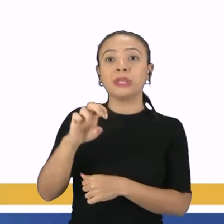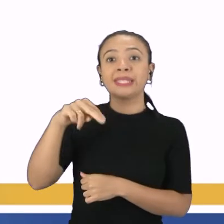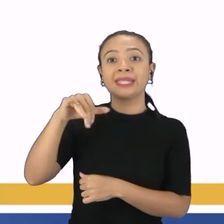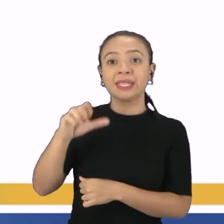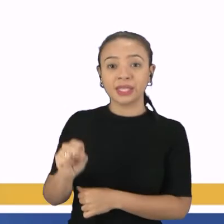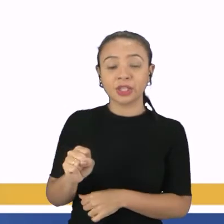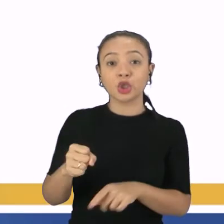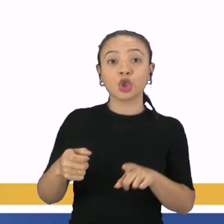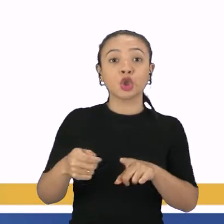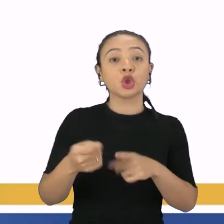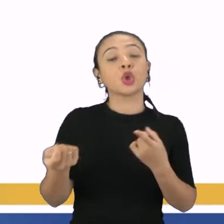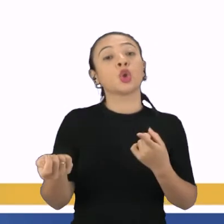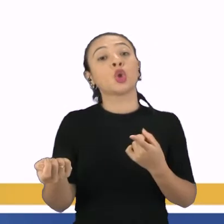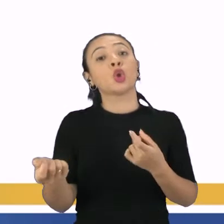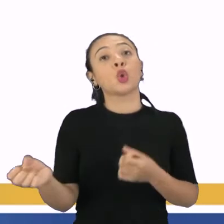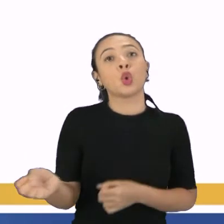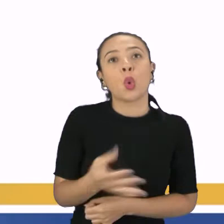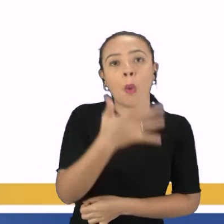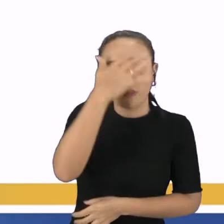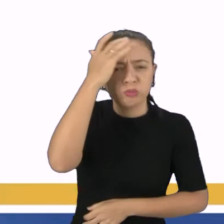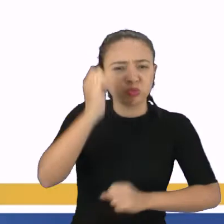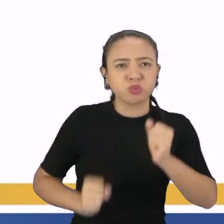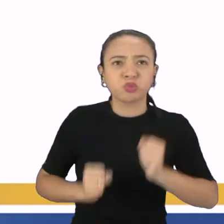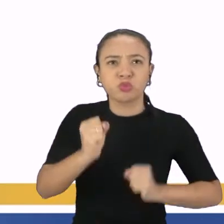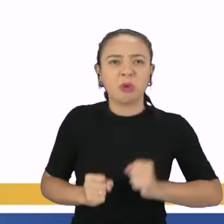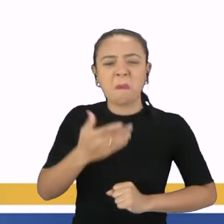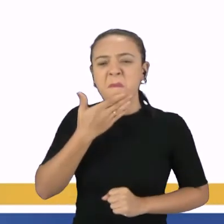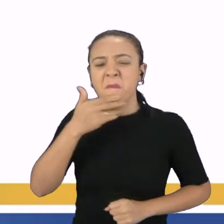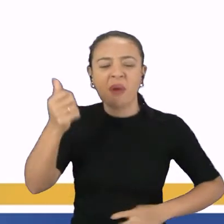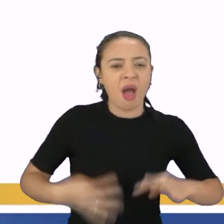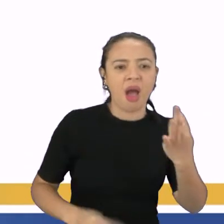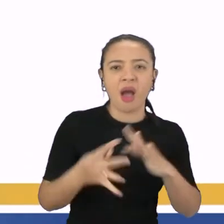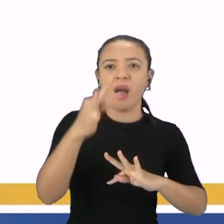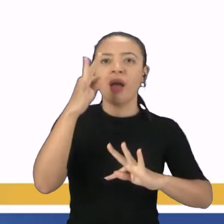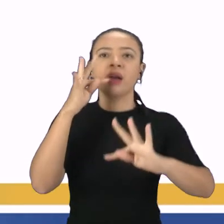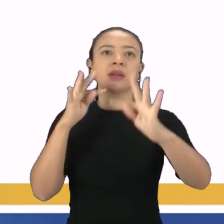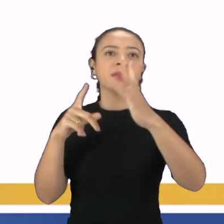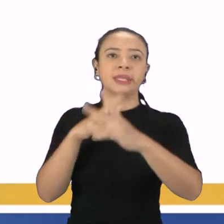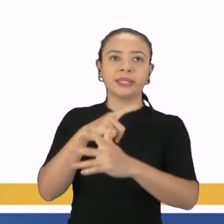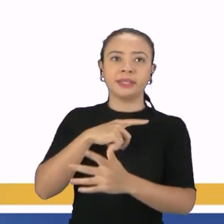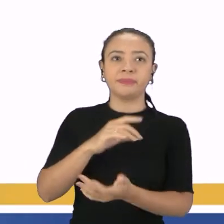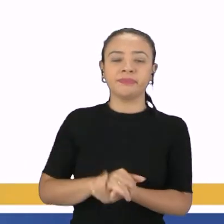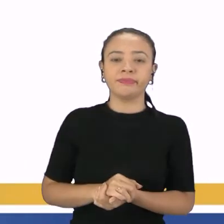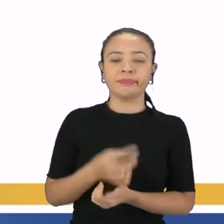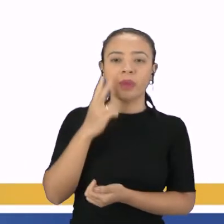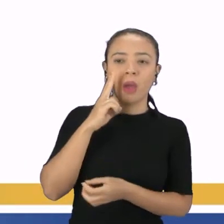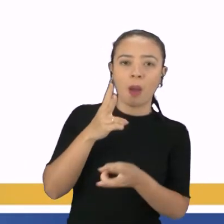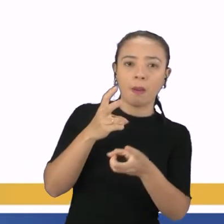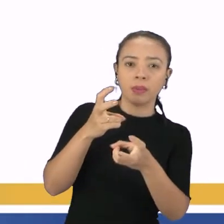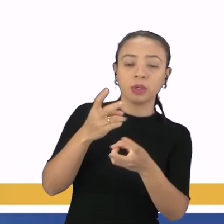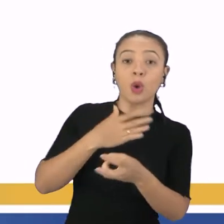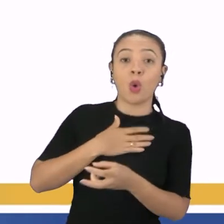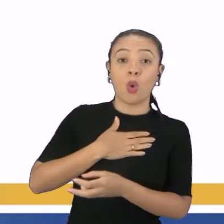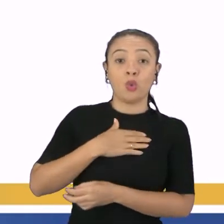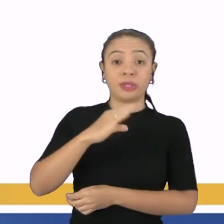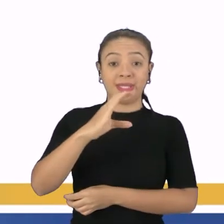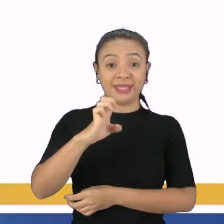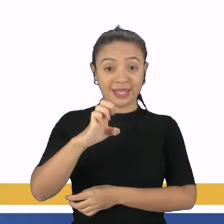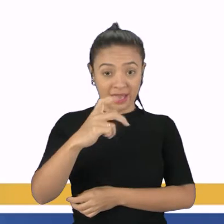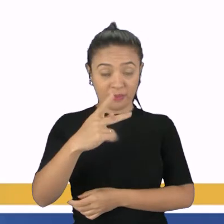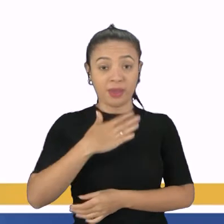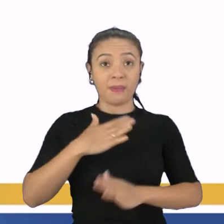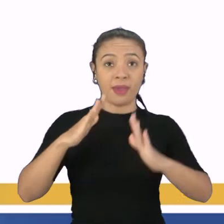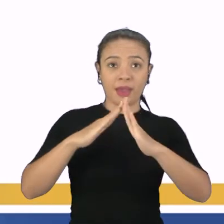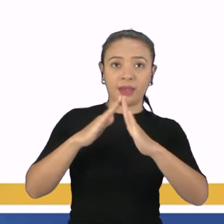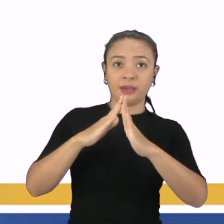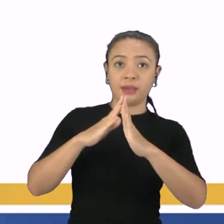segundo a propaganda, era a melhor tecnologia do mercado. Ao consultar o frete com o CEP do meu endereço,